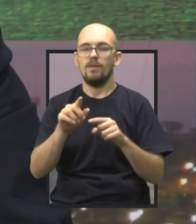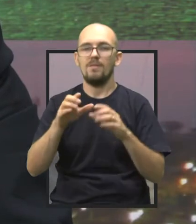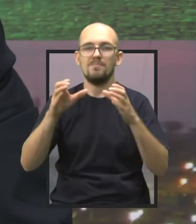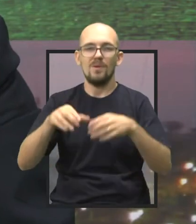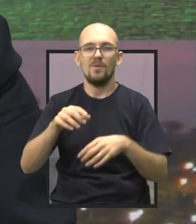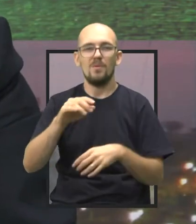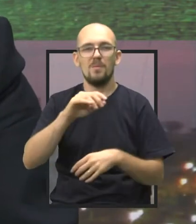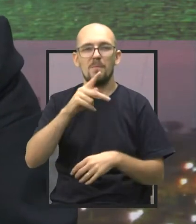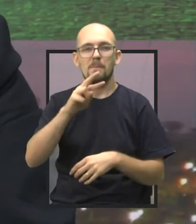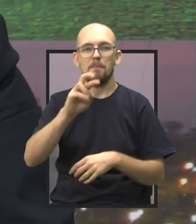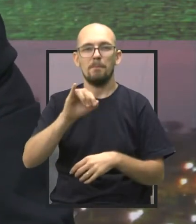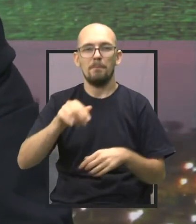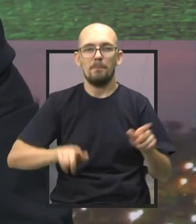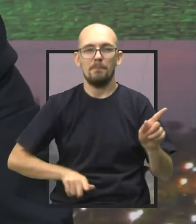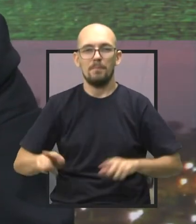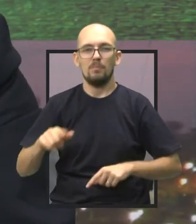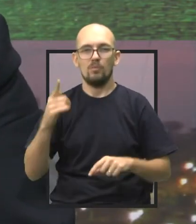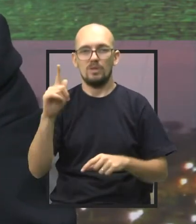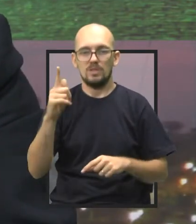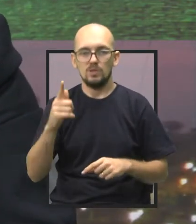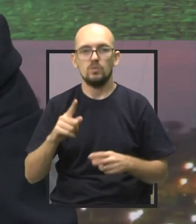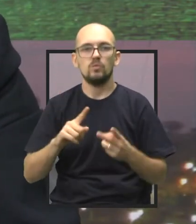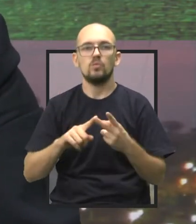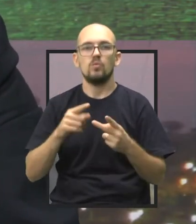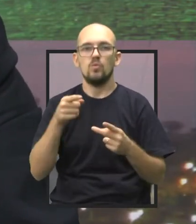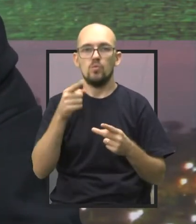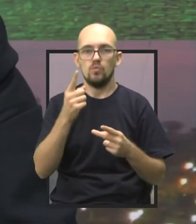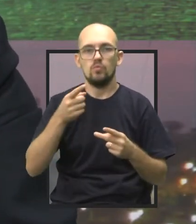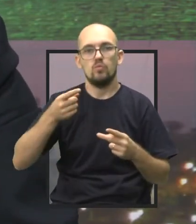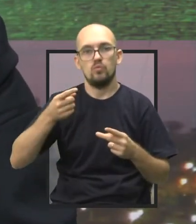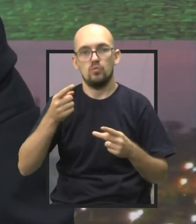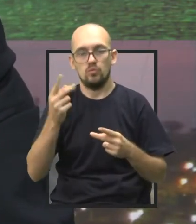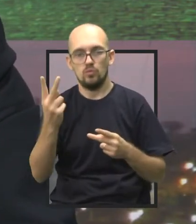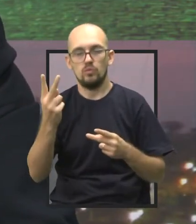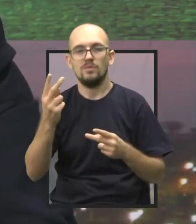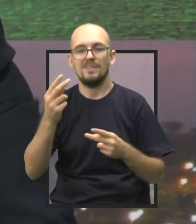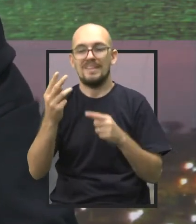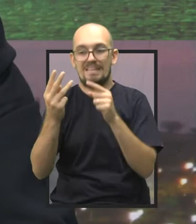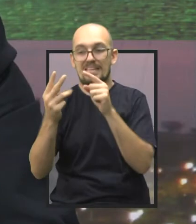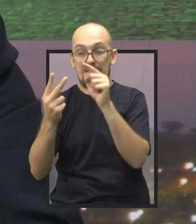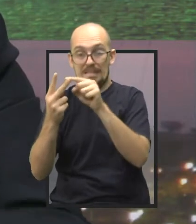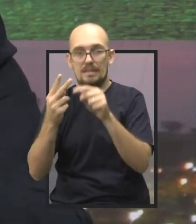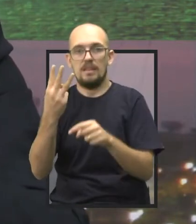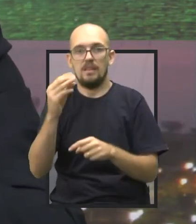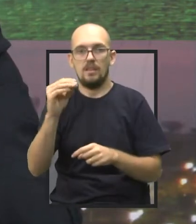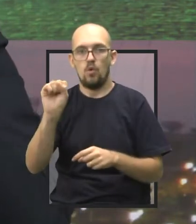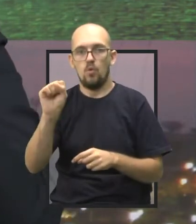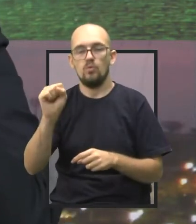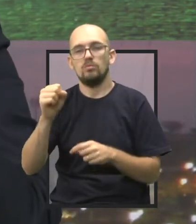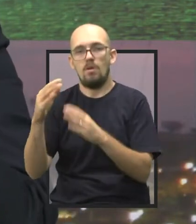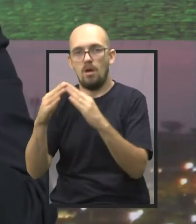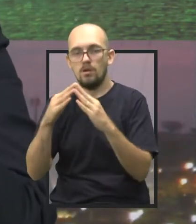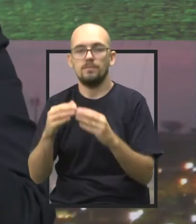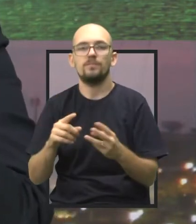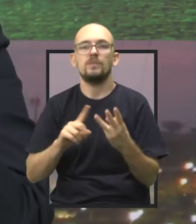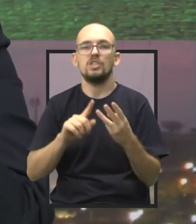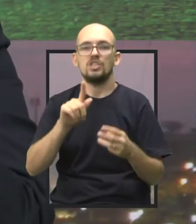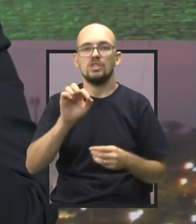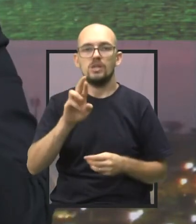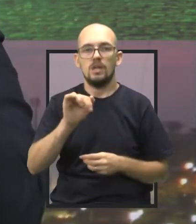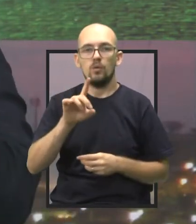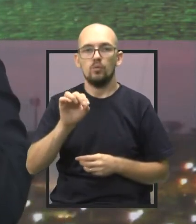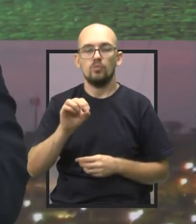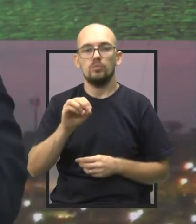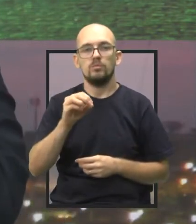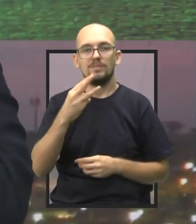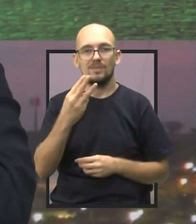com 500 unidades, o José Primo Grisso 2 com 308 unidades, o Geraldo Valentim com 241